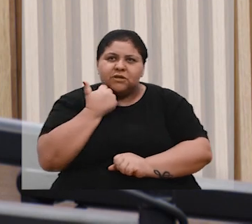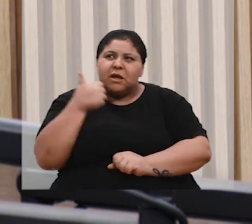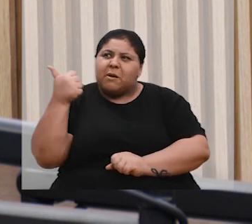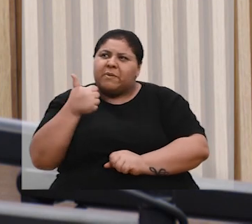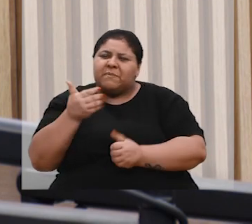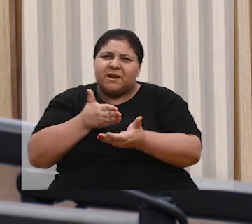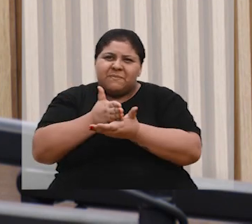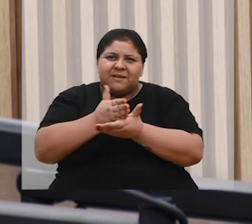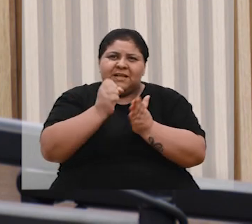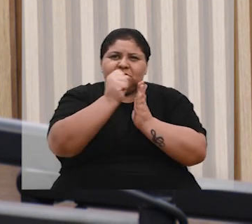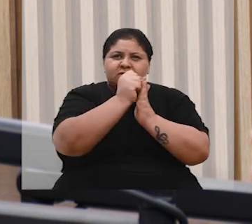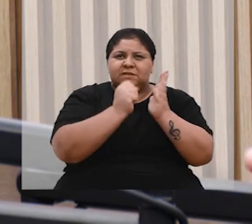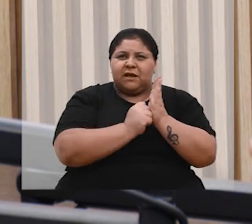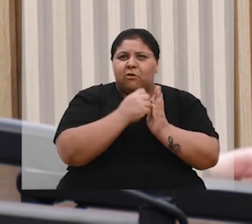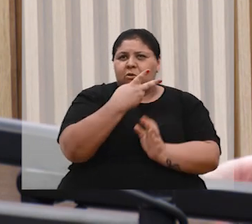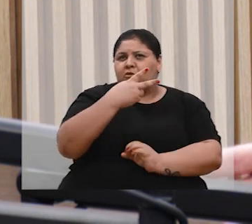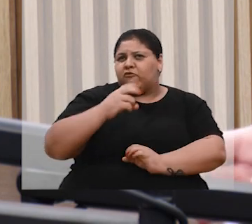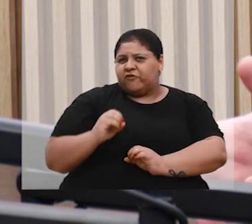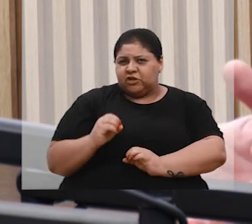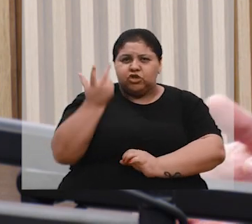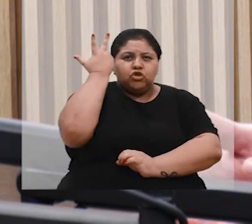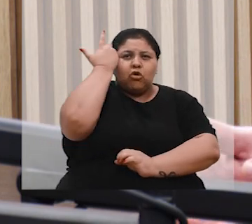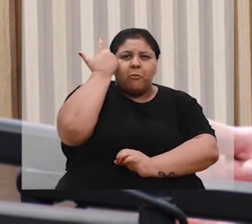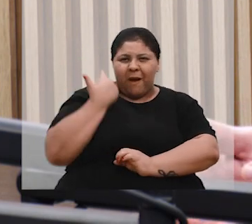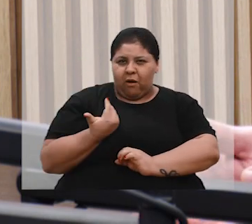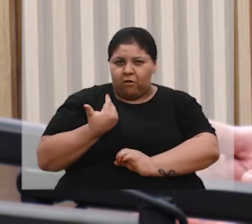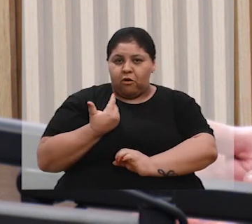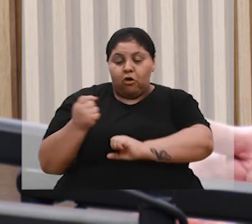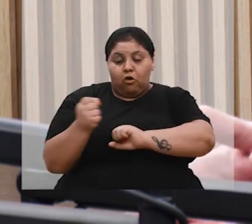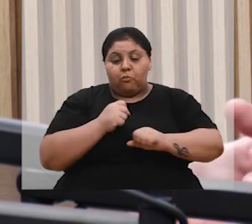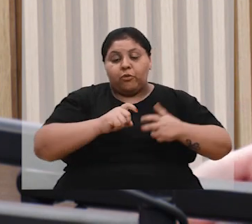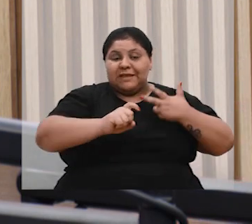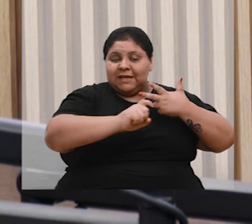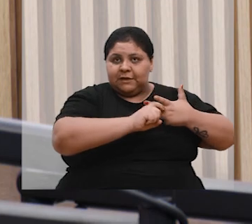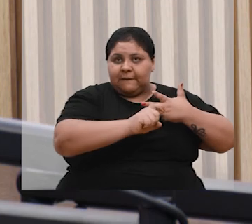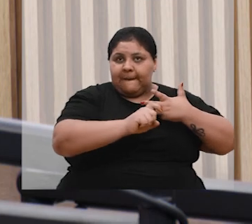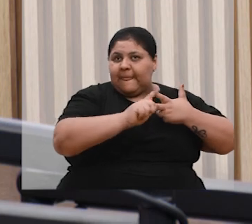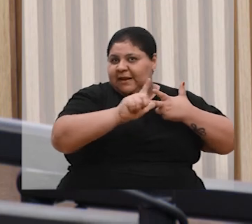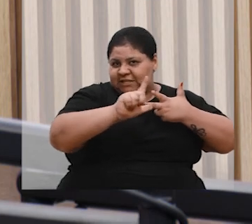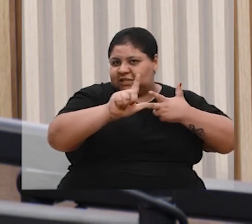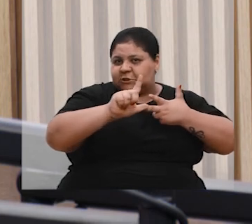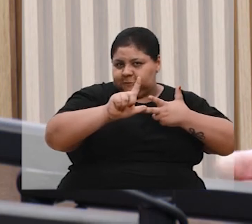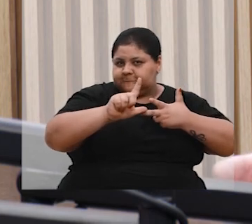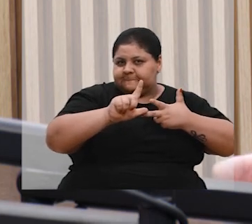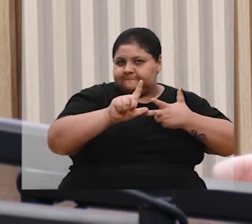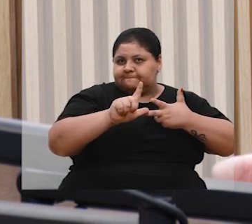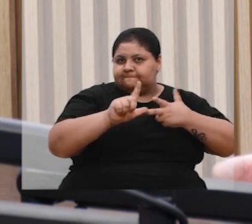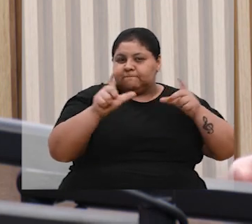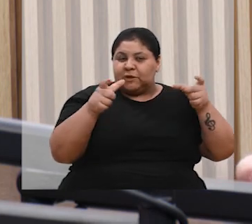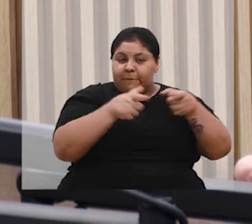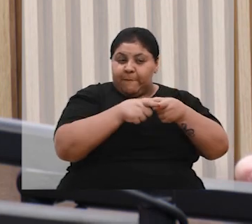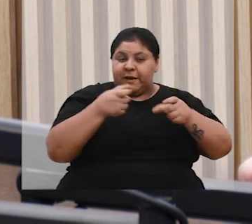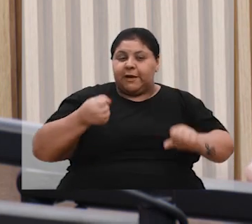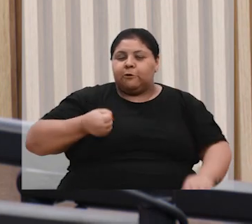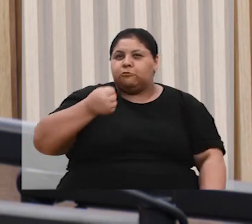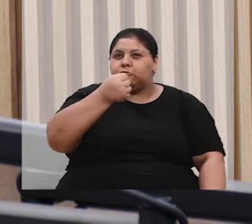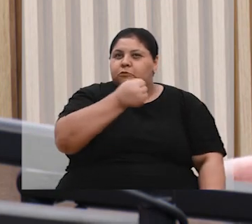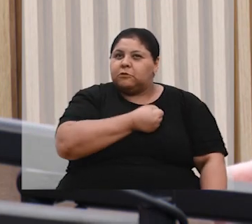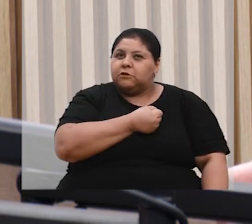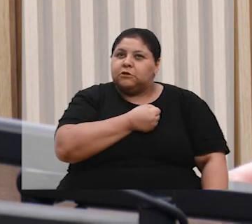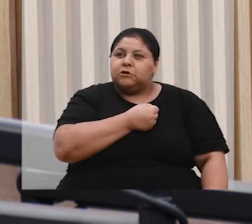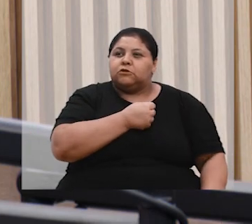do século XX, né? Era muito comum que o Poder Legislativo, até pelo pequeno número